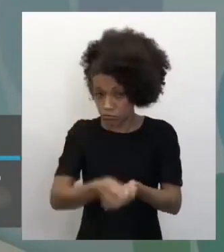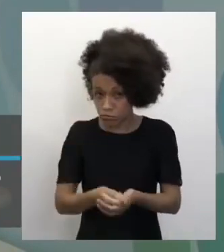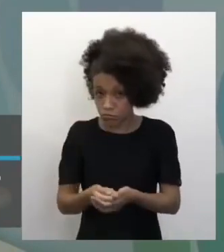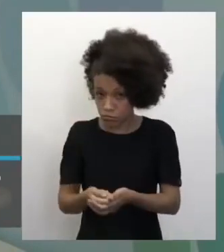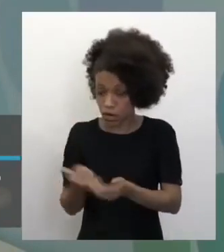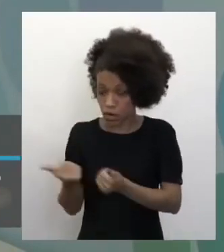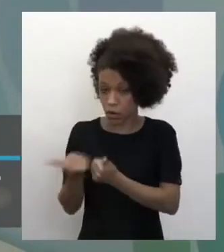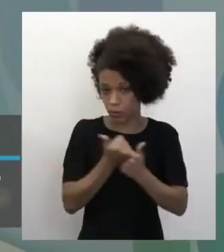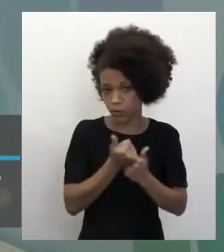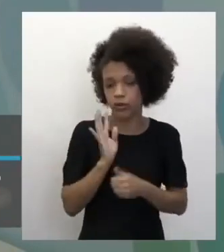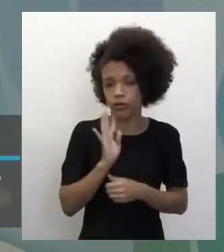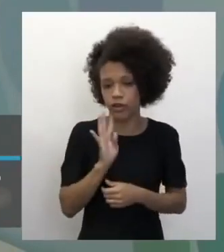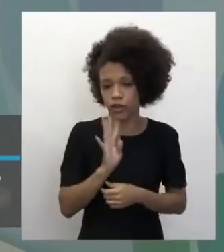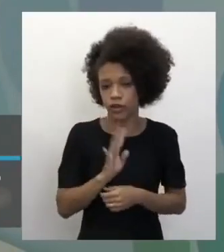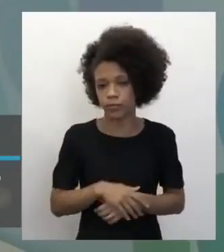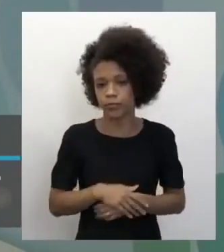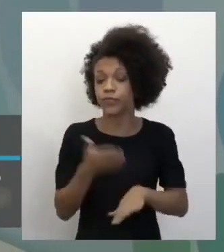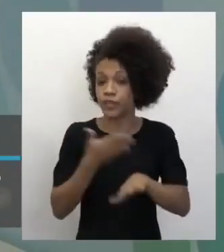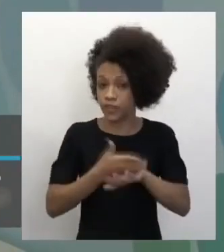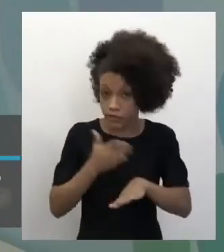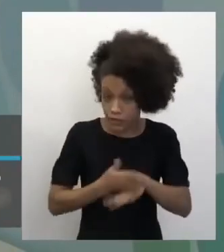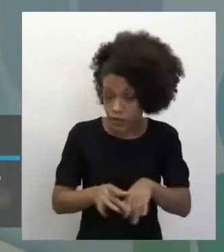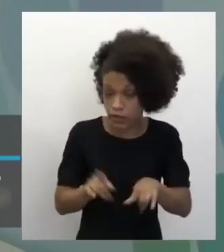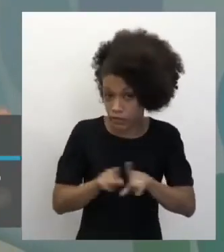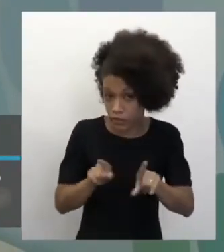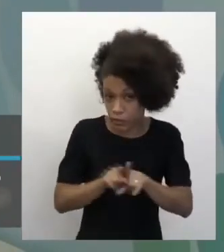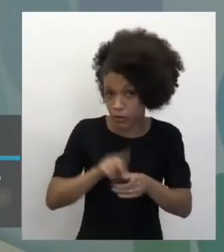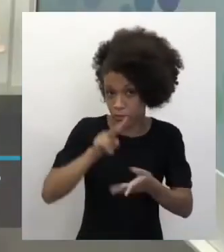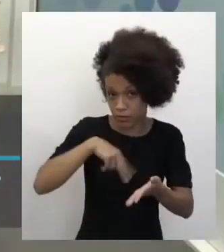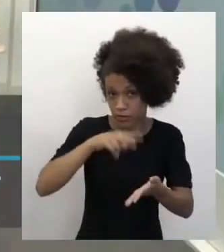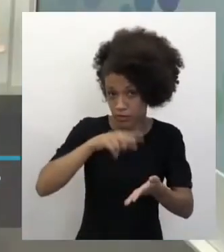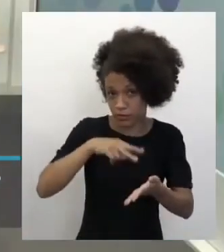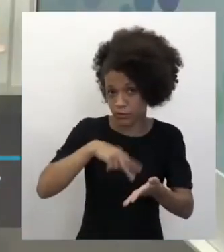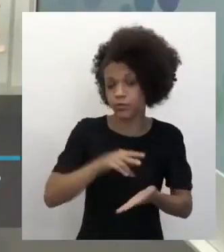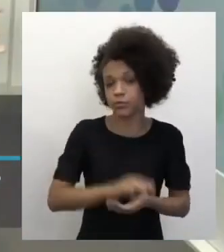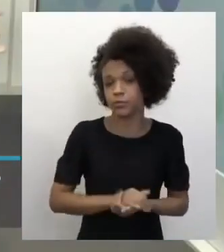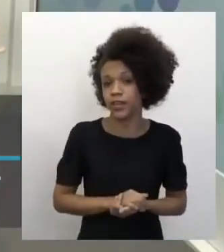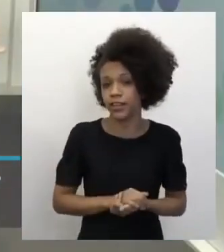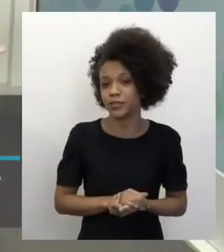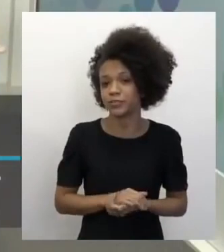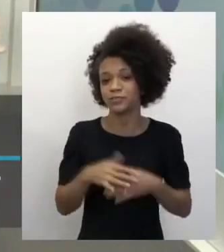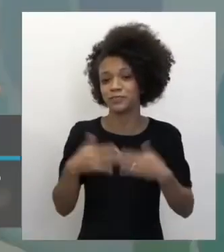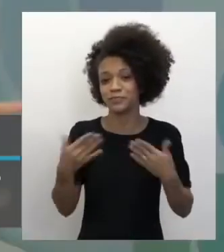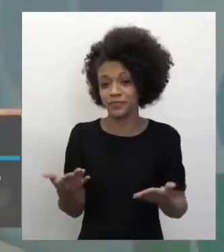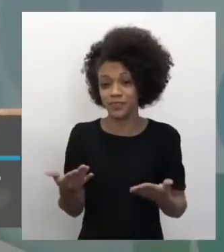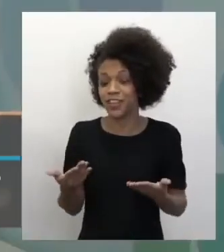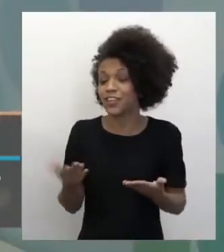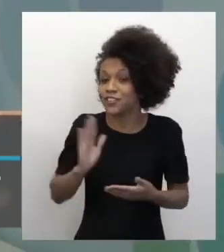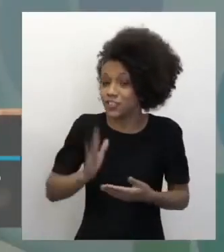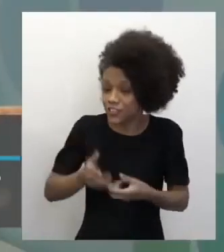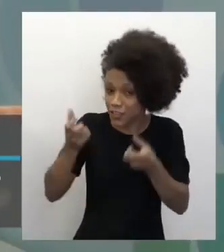muito bom, muito legal. E aí treina também ali para a leitura dos artigos de divulgação científica, que a gente já falou aqui também no segundo